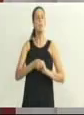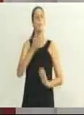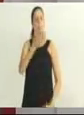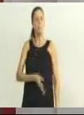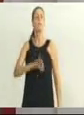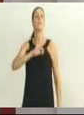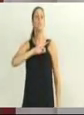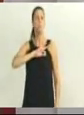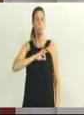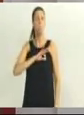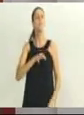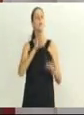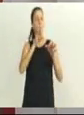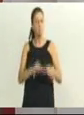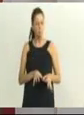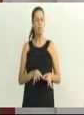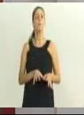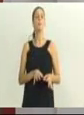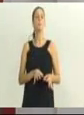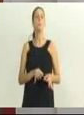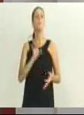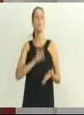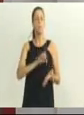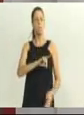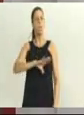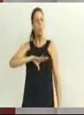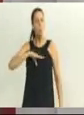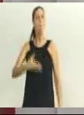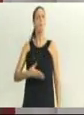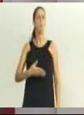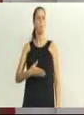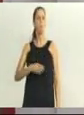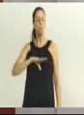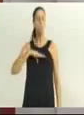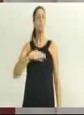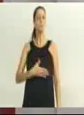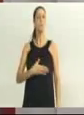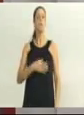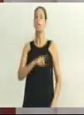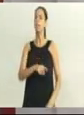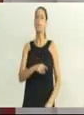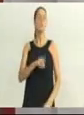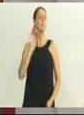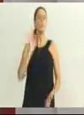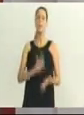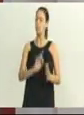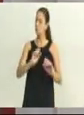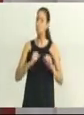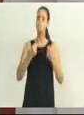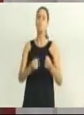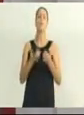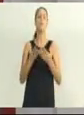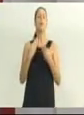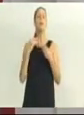isso aí mesmo. É um servidor público corajoso e que não mede esforço para garantir a segurança,